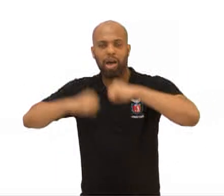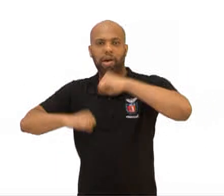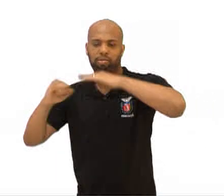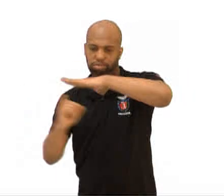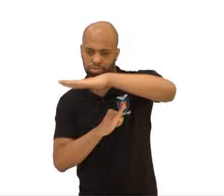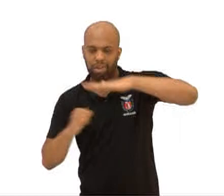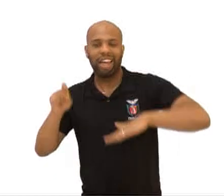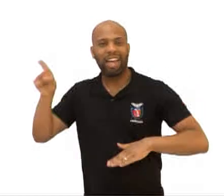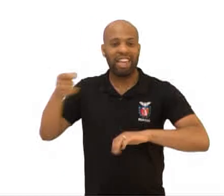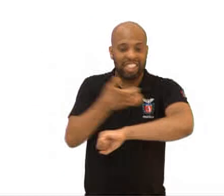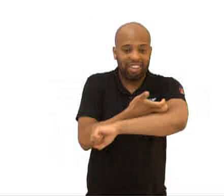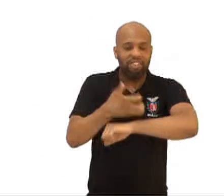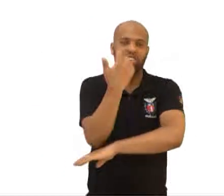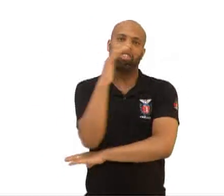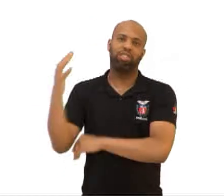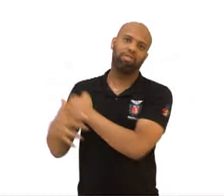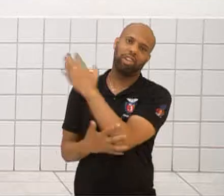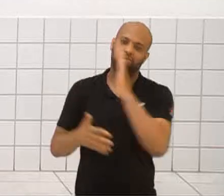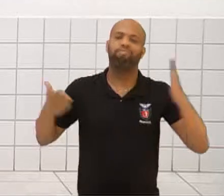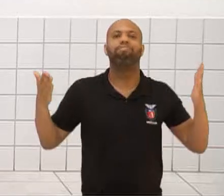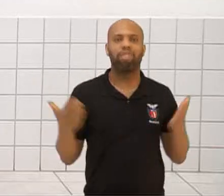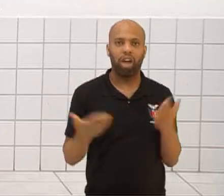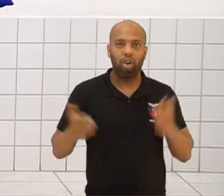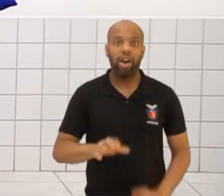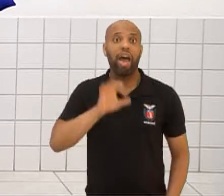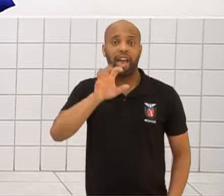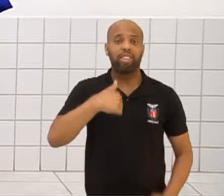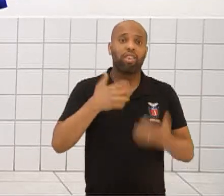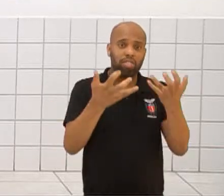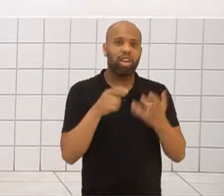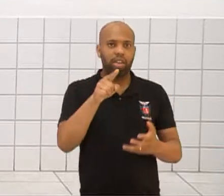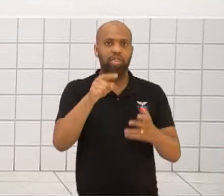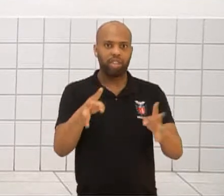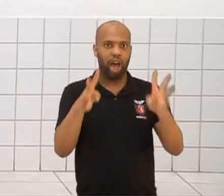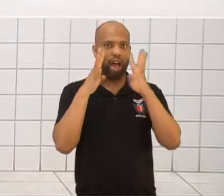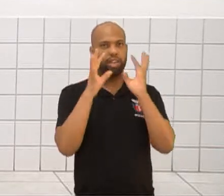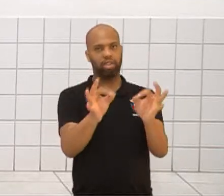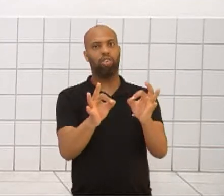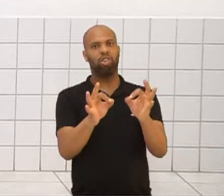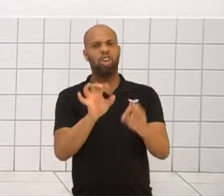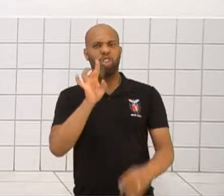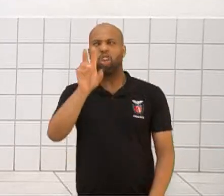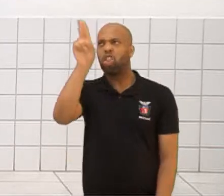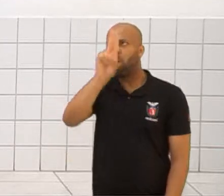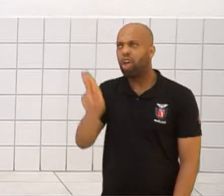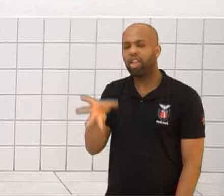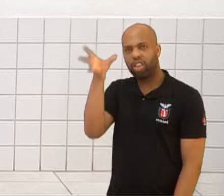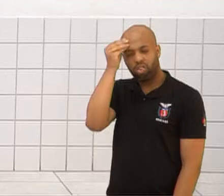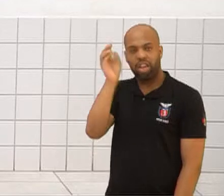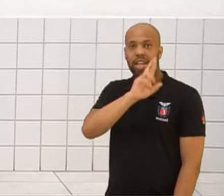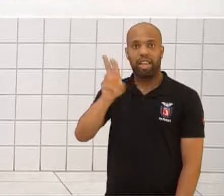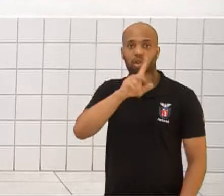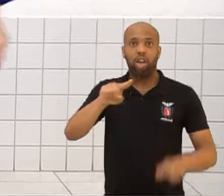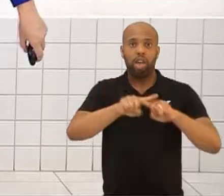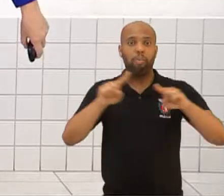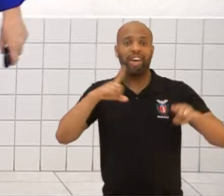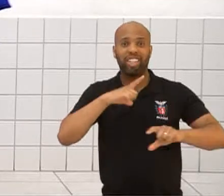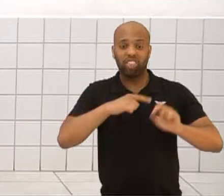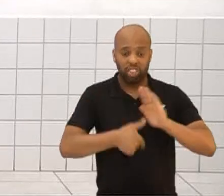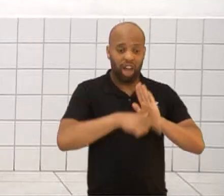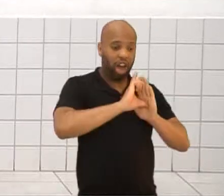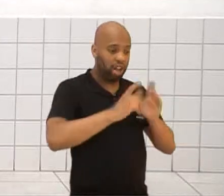o mapa da vegetação atual. E é nisso que eu quero que vocês se atenham, e não somente aos nomes, mas sim um aspecto